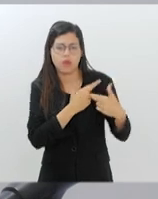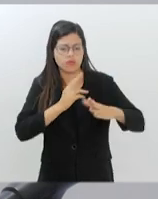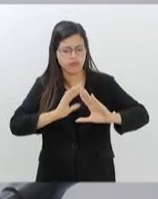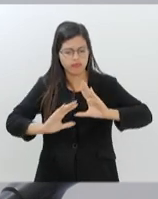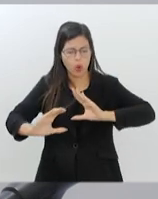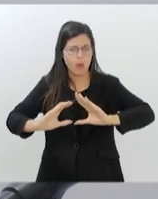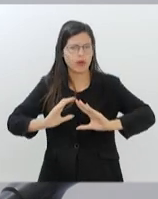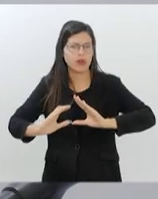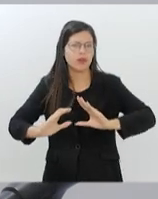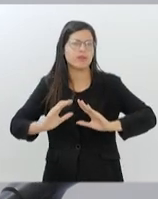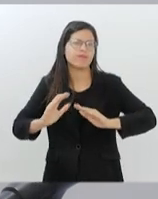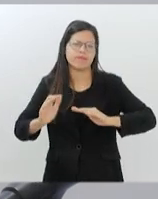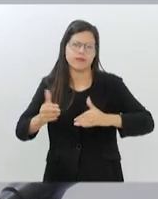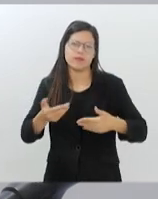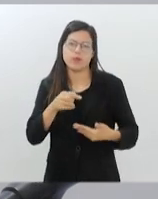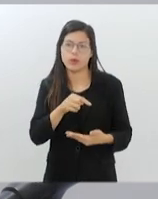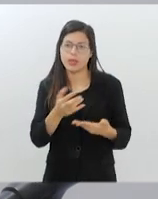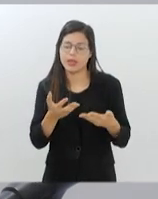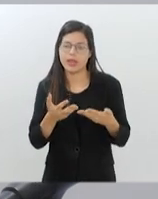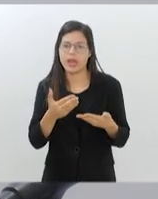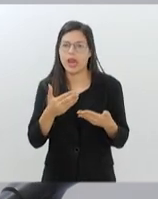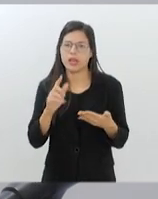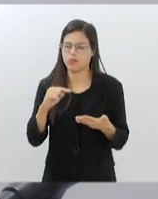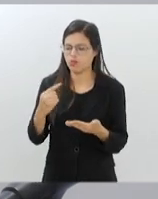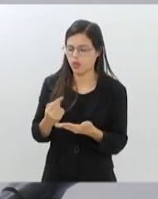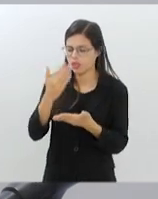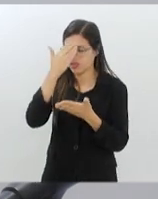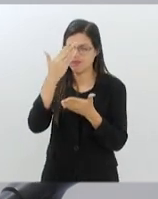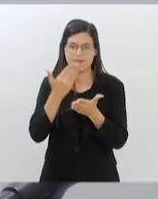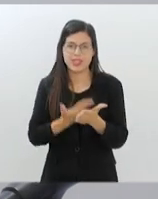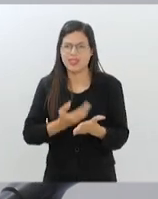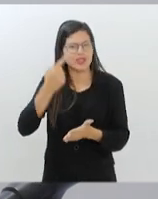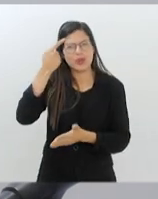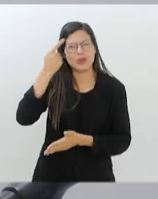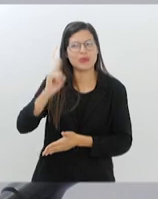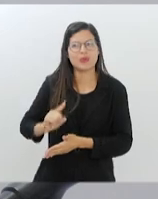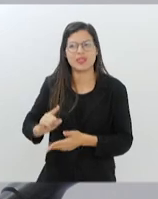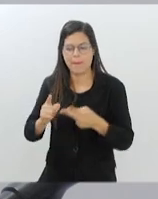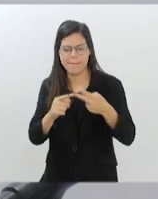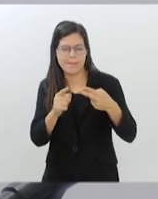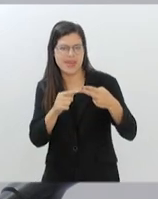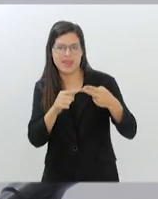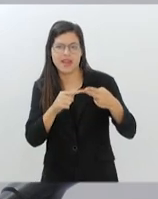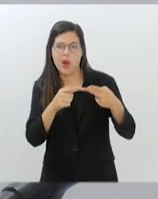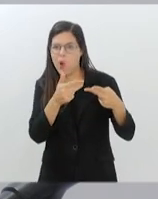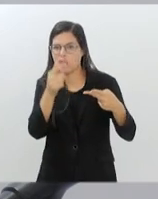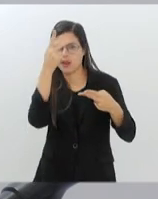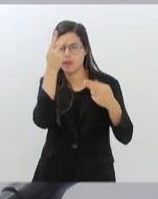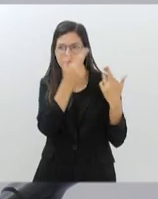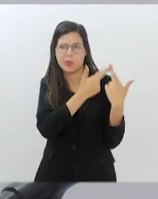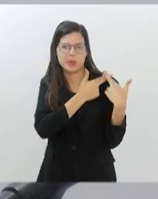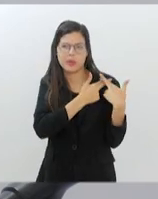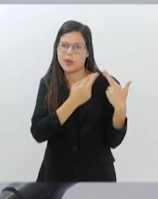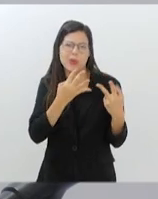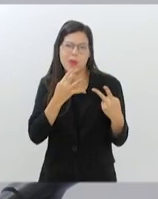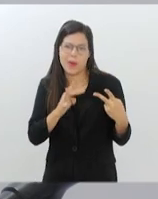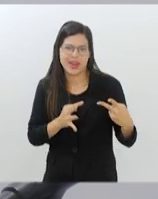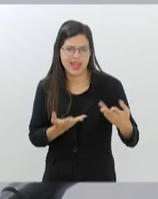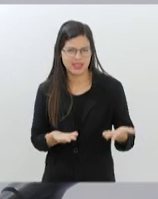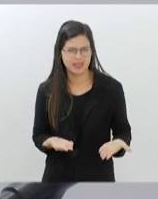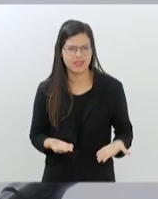nós acreditemos que o senhor não sabia que o outro Pilar o senhor não tinha conhecimento de quem era não Deputado eu disse